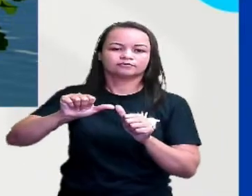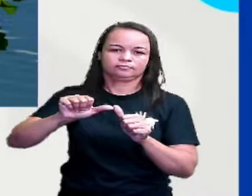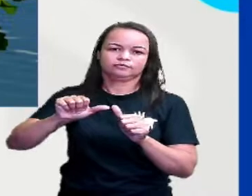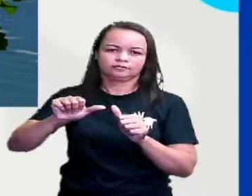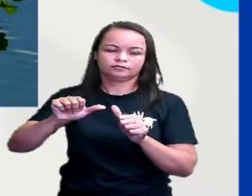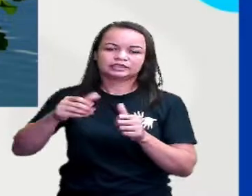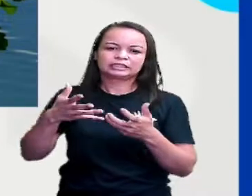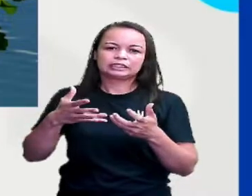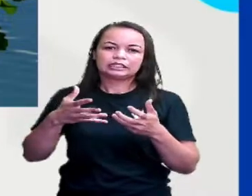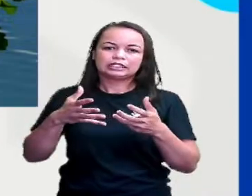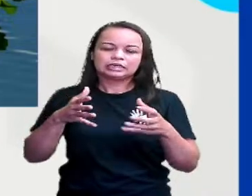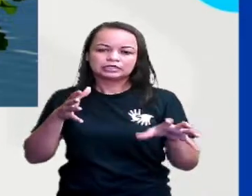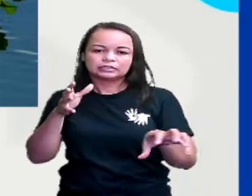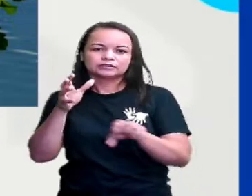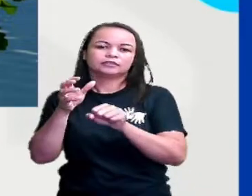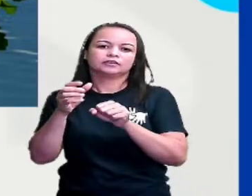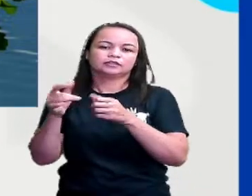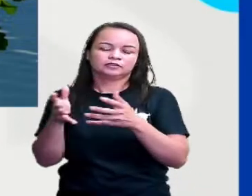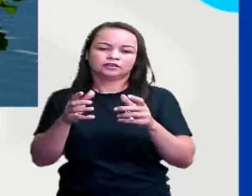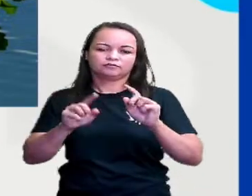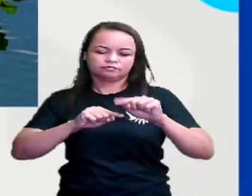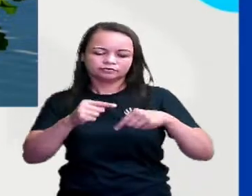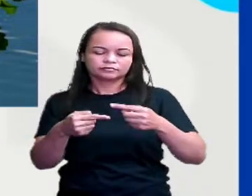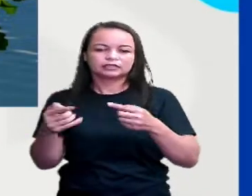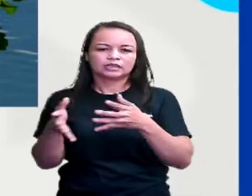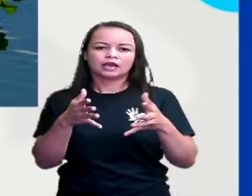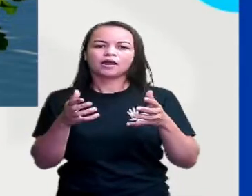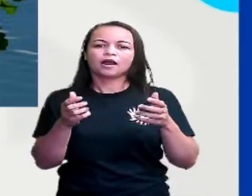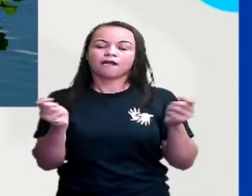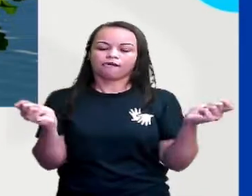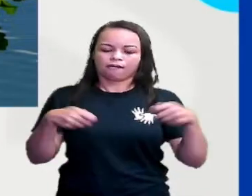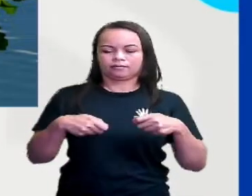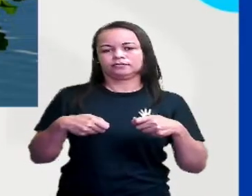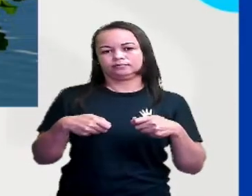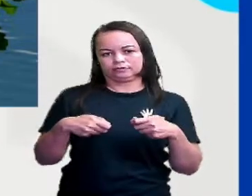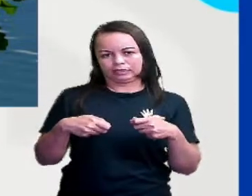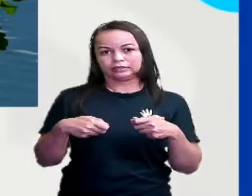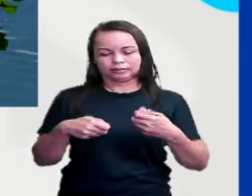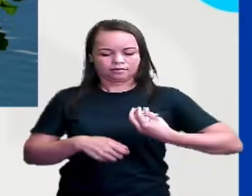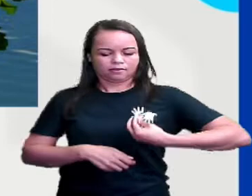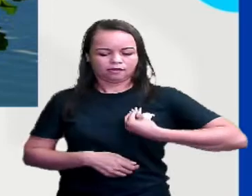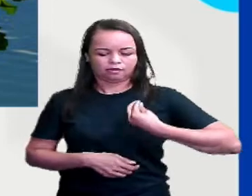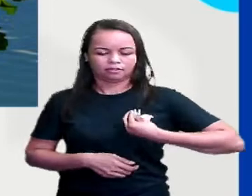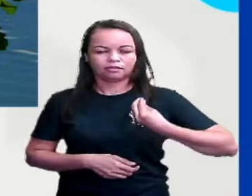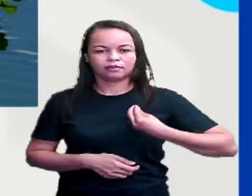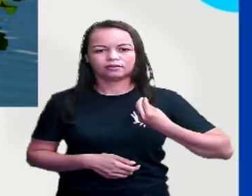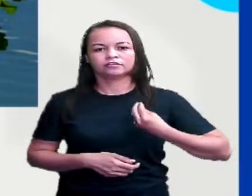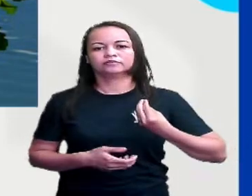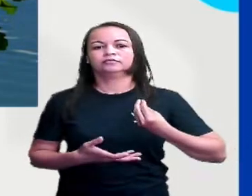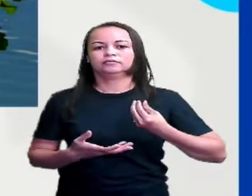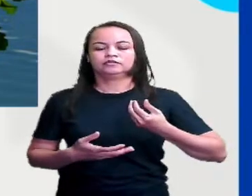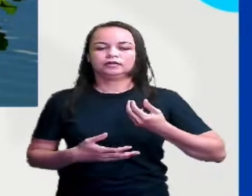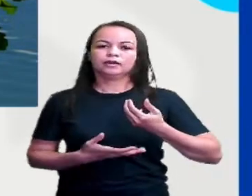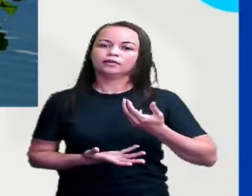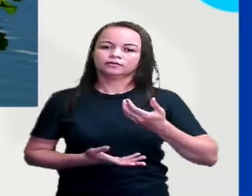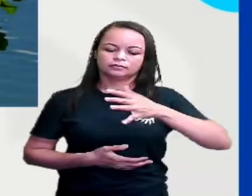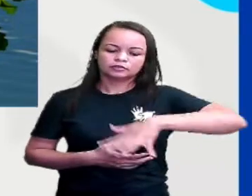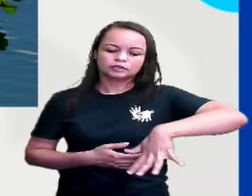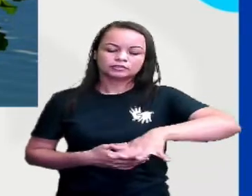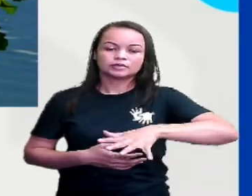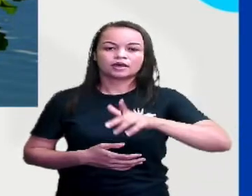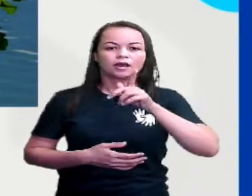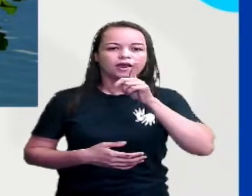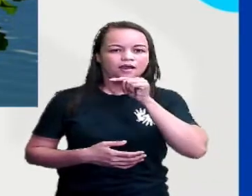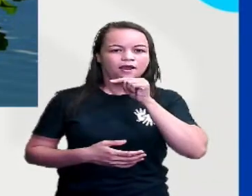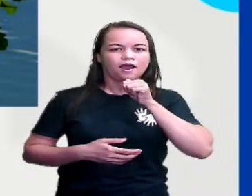certo? E adquiriram, através dessas modificações, a capacidade de viverem na água, tá certo? De viver